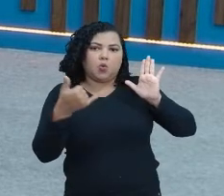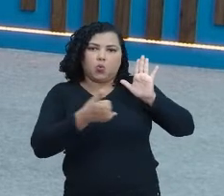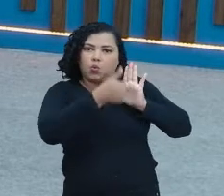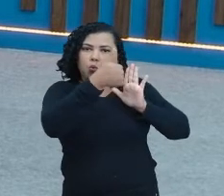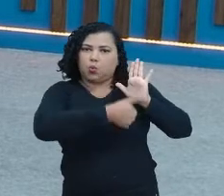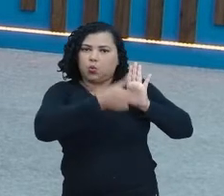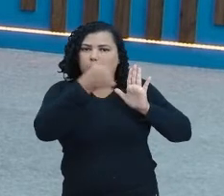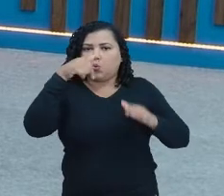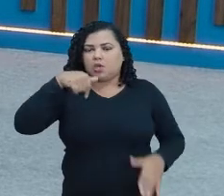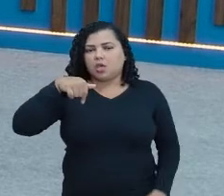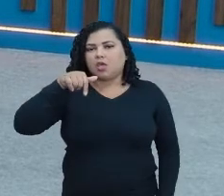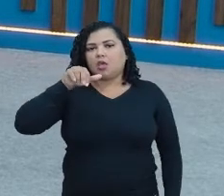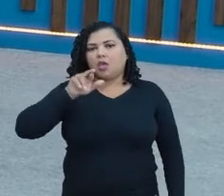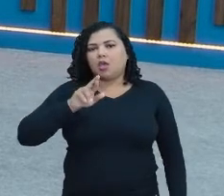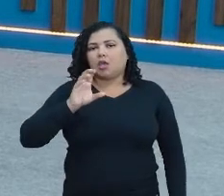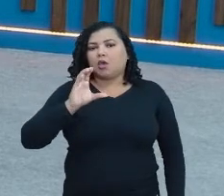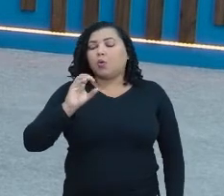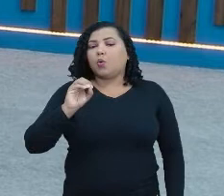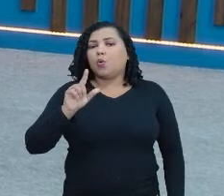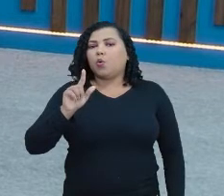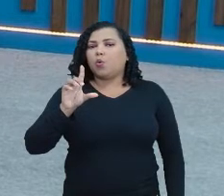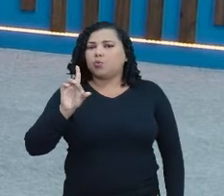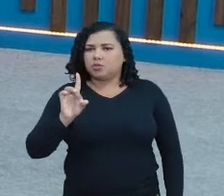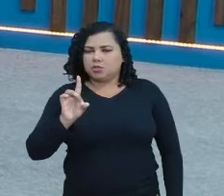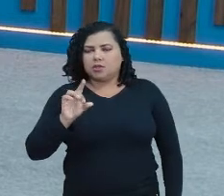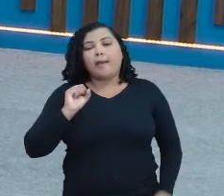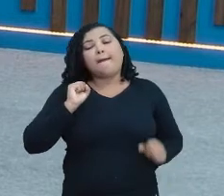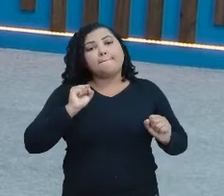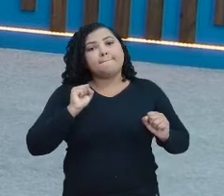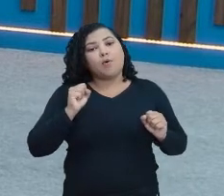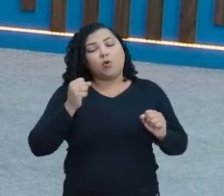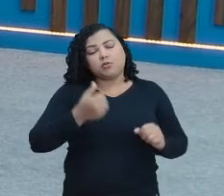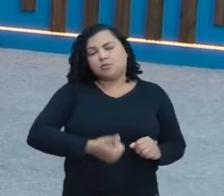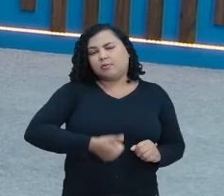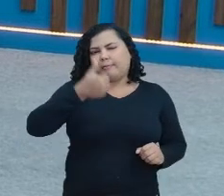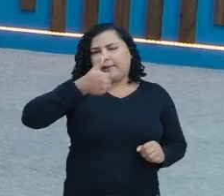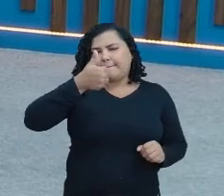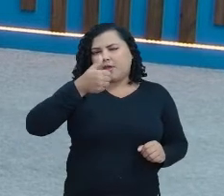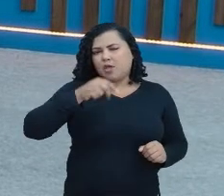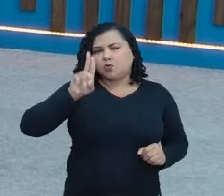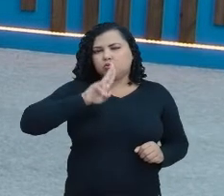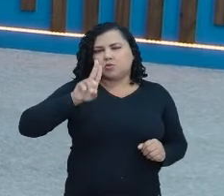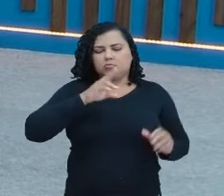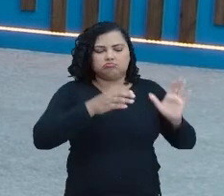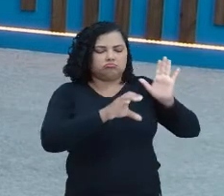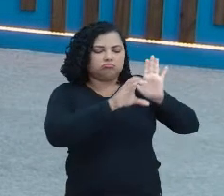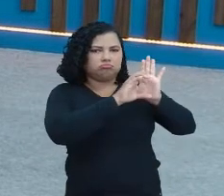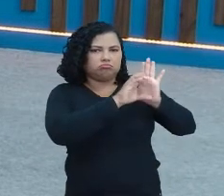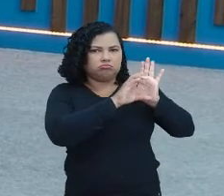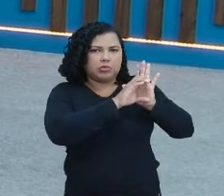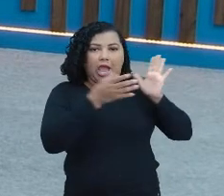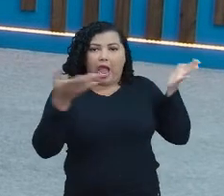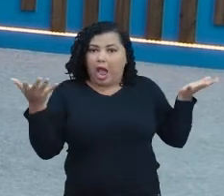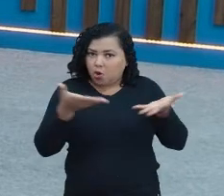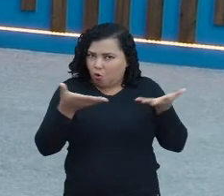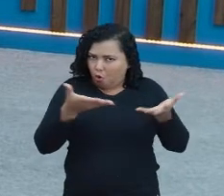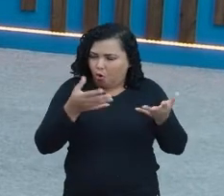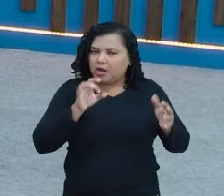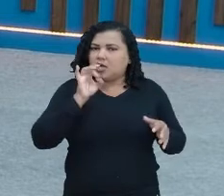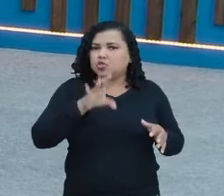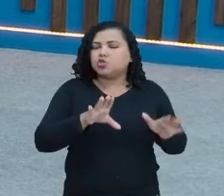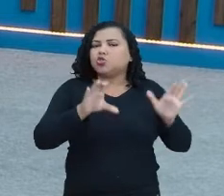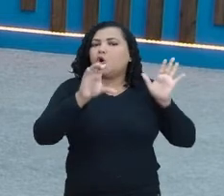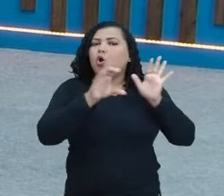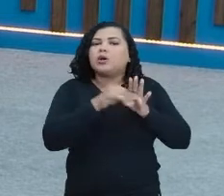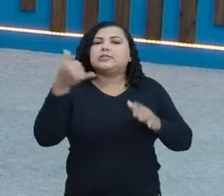tela. Primeiro, a gente tem o QR Code para os aparelhos Android, tá? Então, o que está na tela agora é para